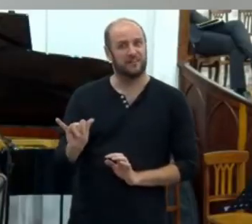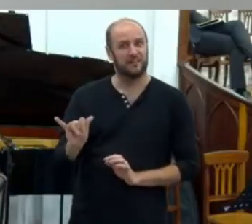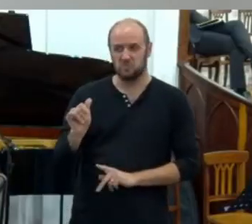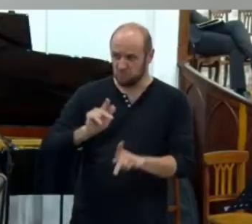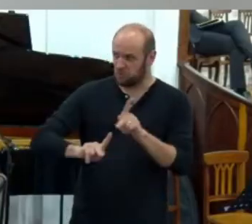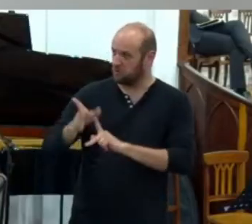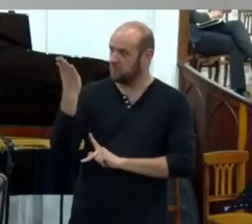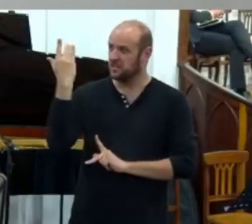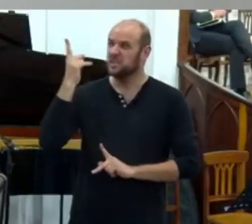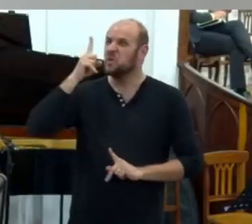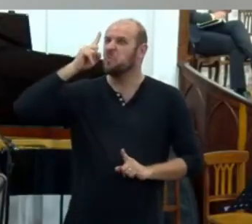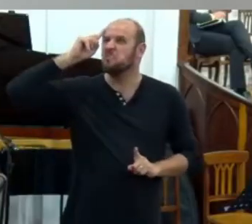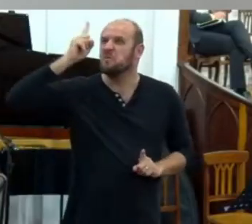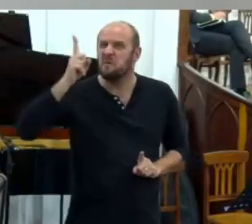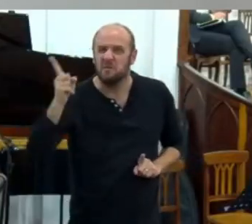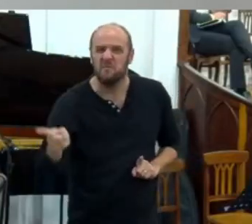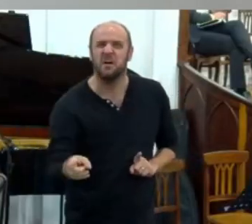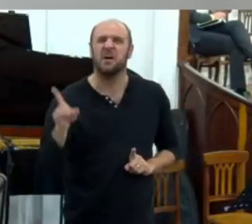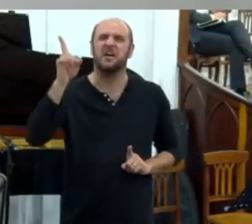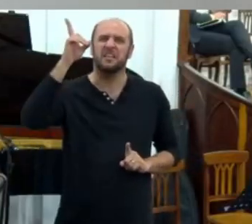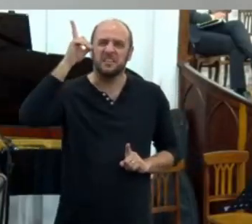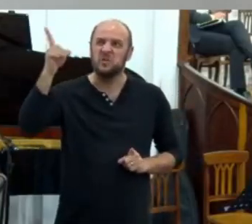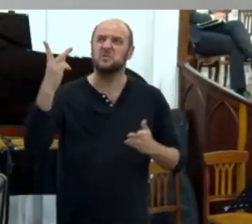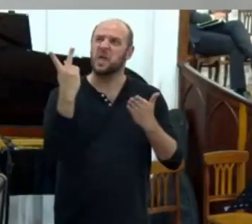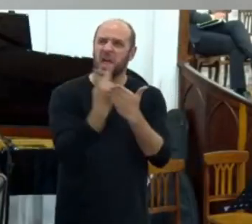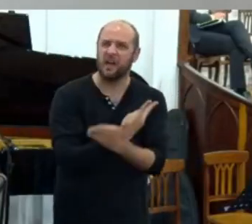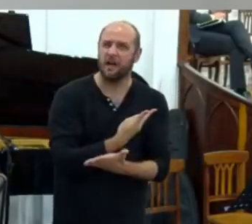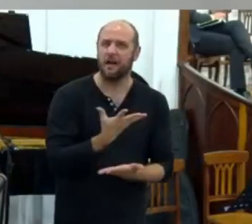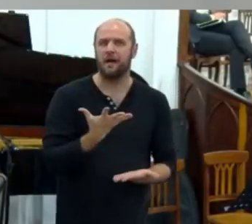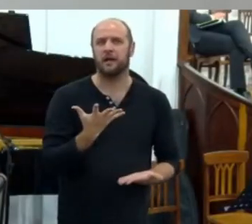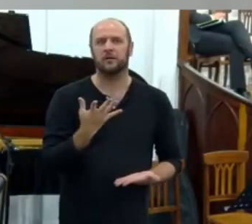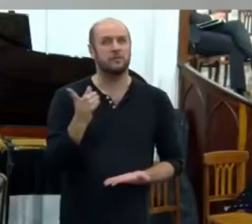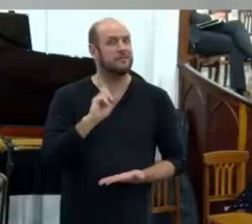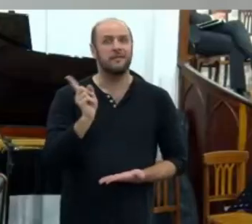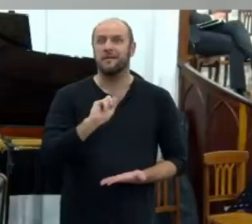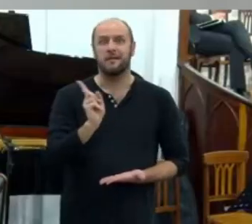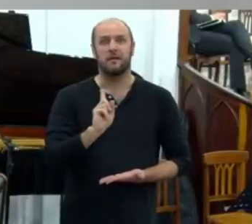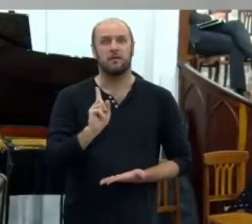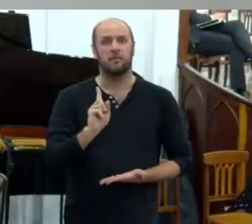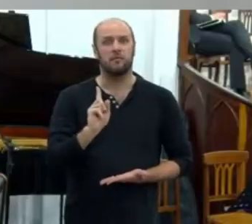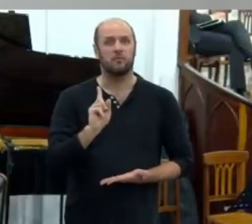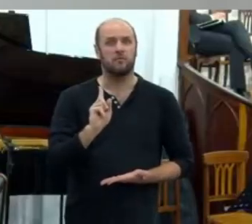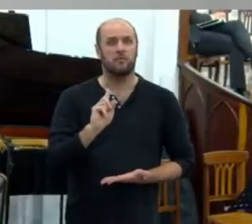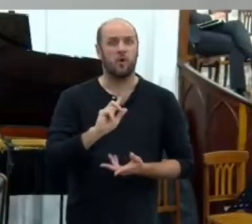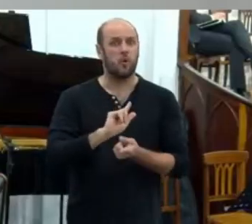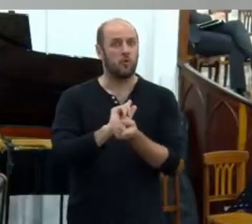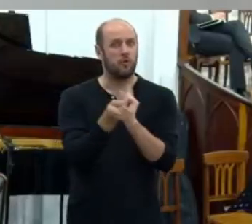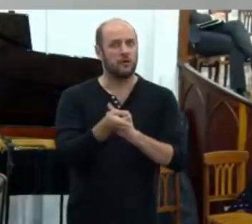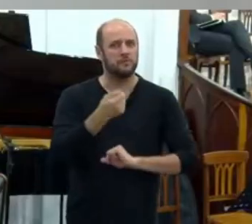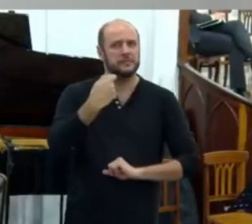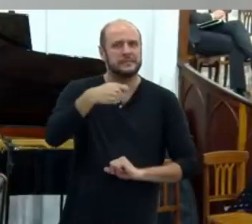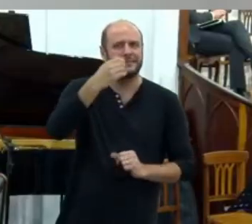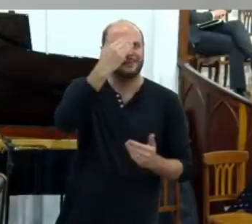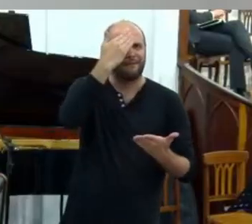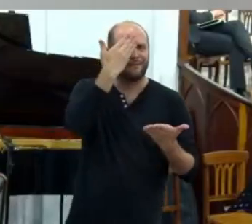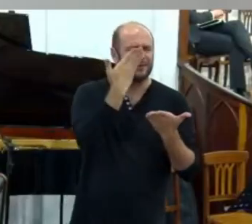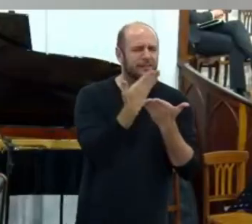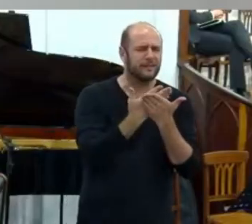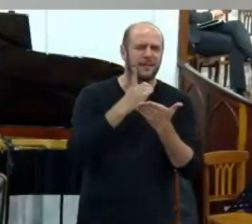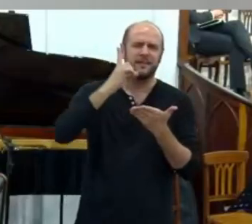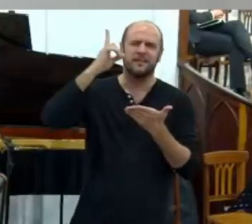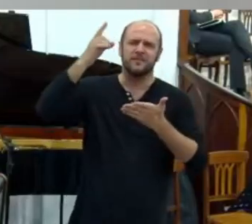Não acusem a Deus de falhar em sua provisão. Confiem em Deus, entrem em seu